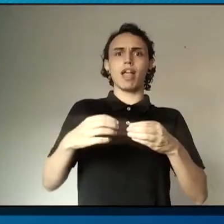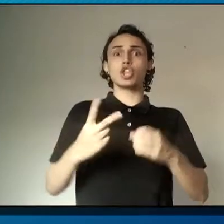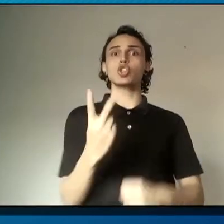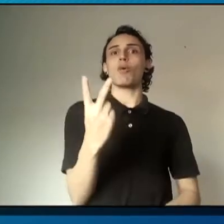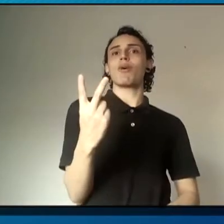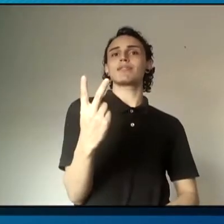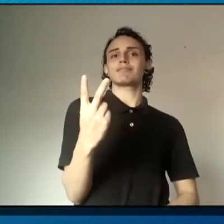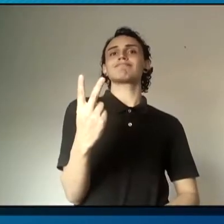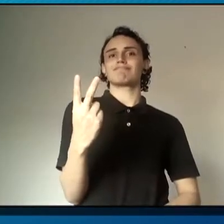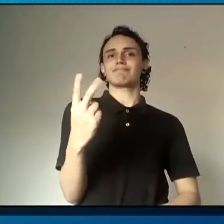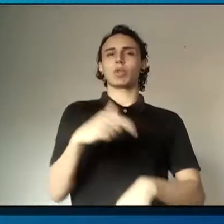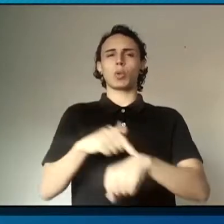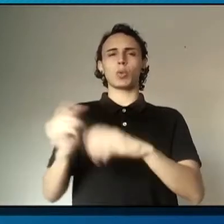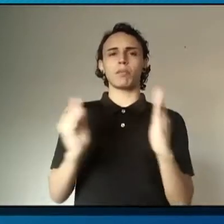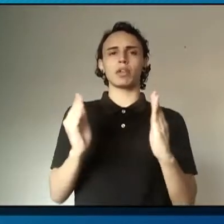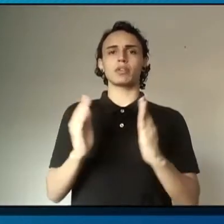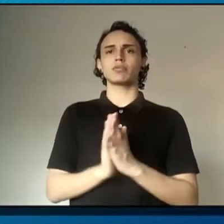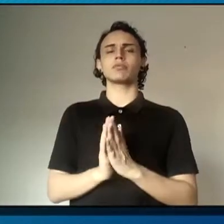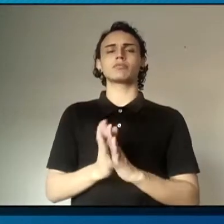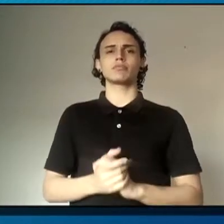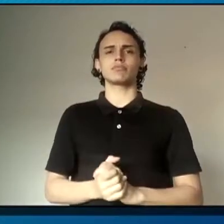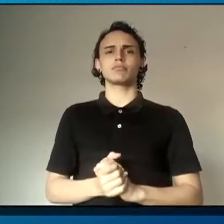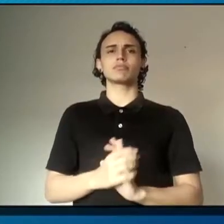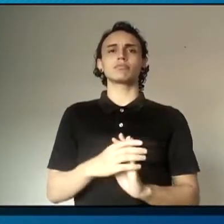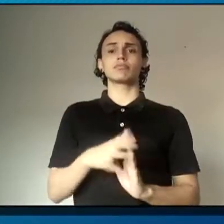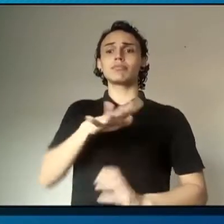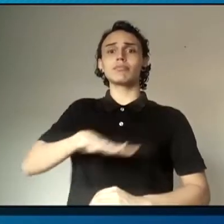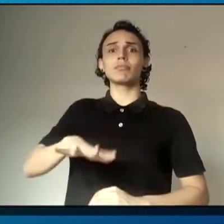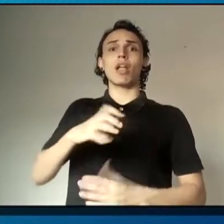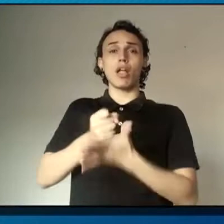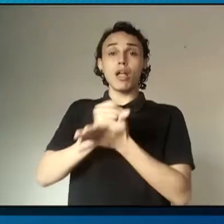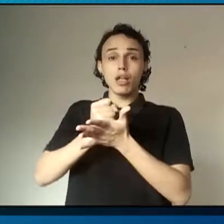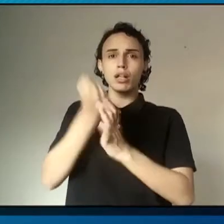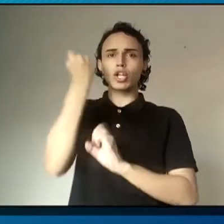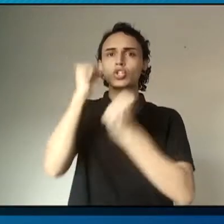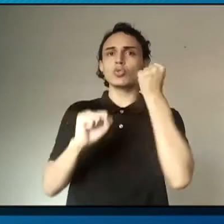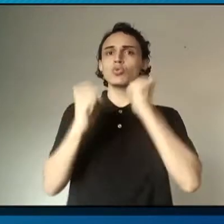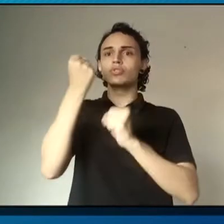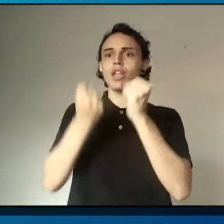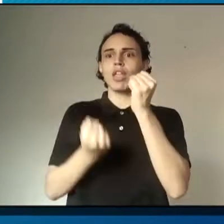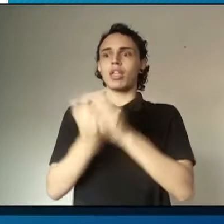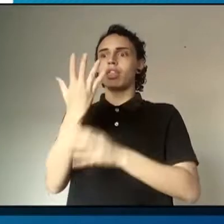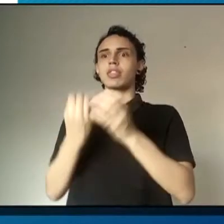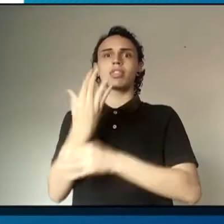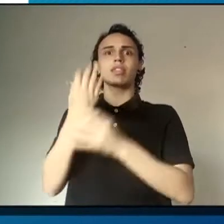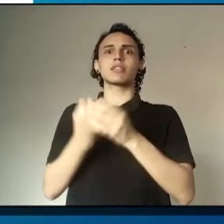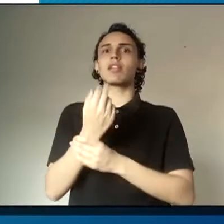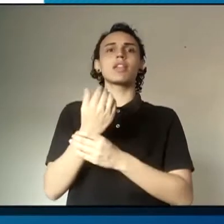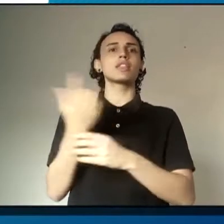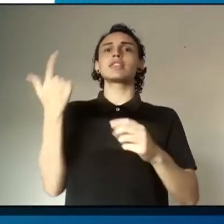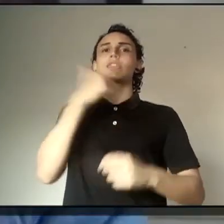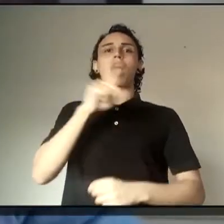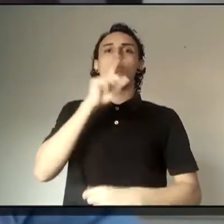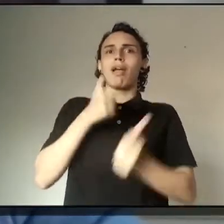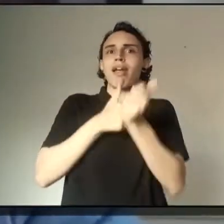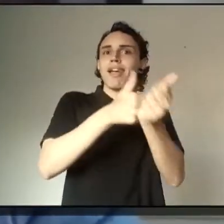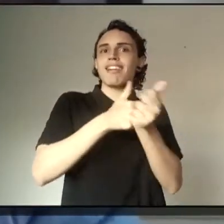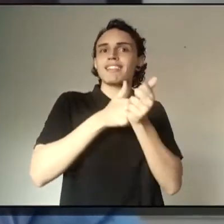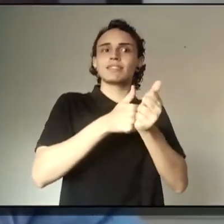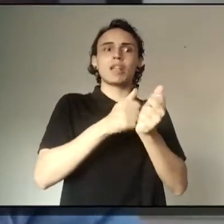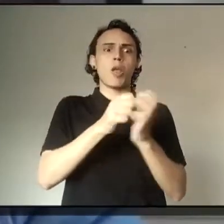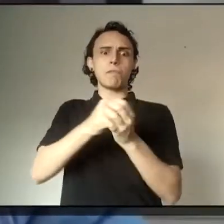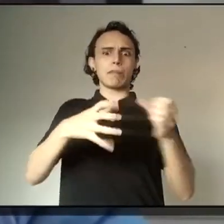são organismos muito mais adaptáveis e a gente não tem a indústria farmacêutica produzindo